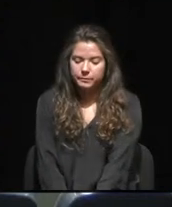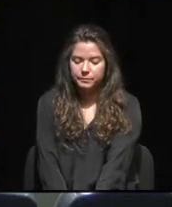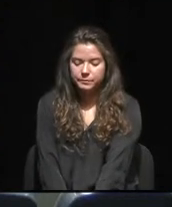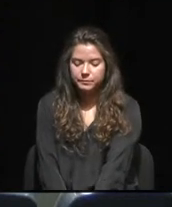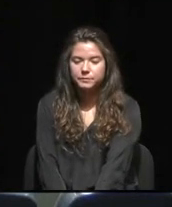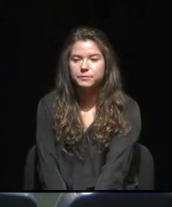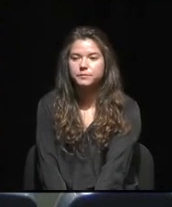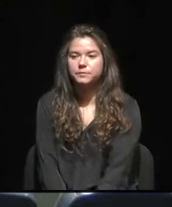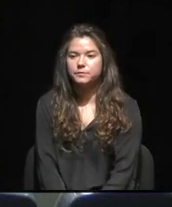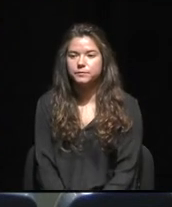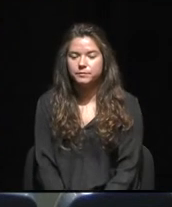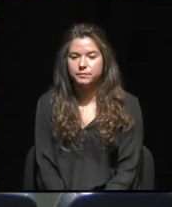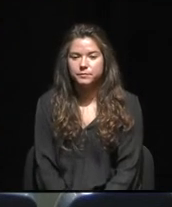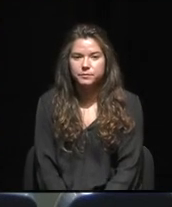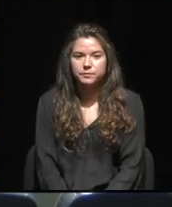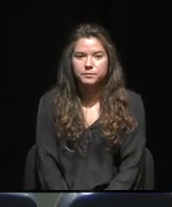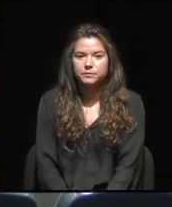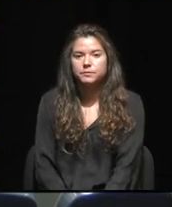PSD